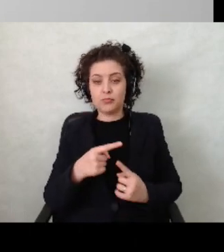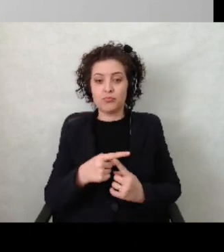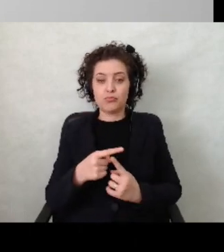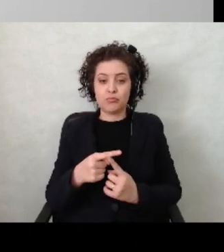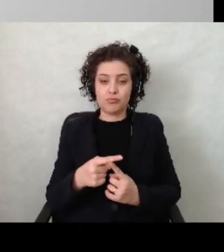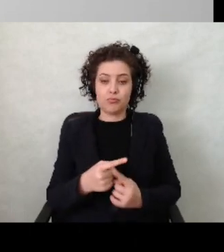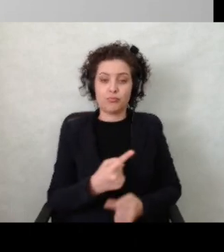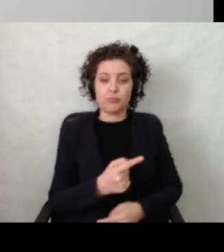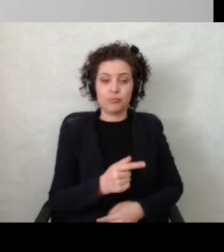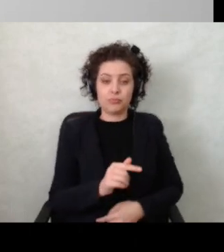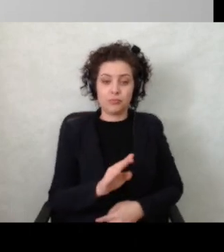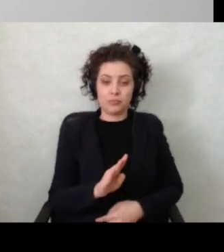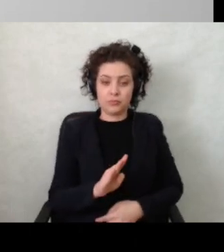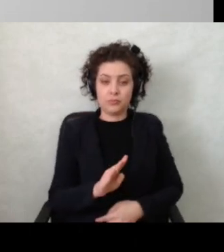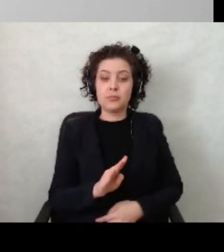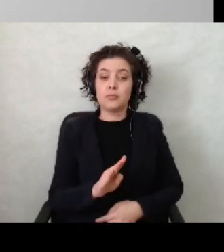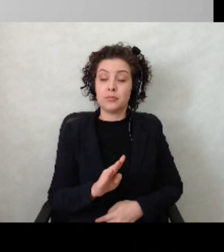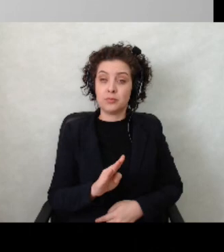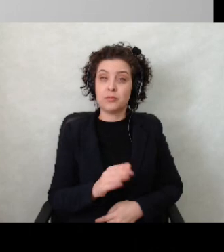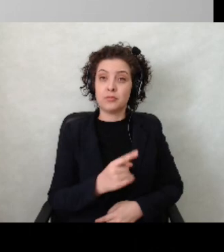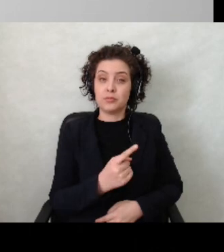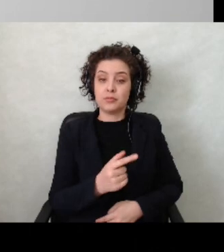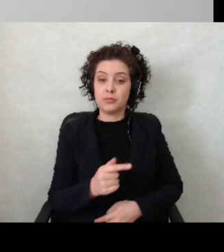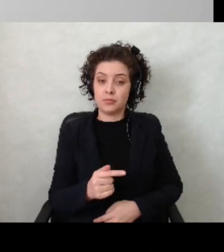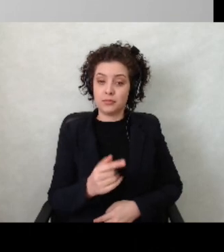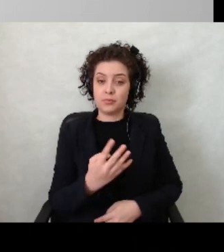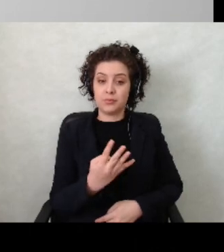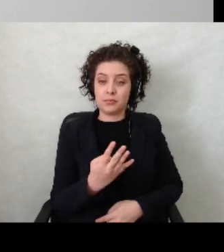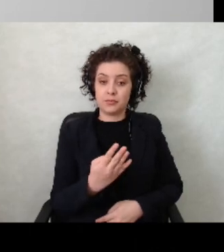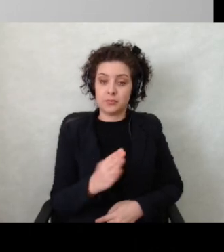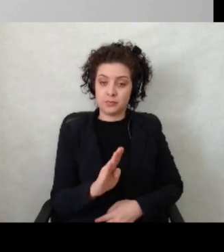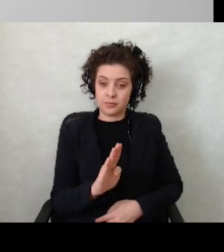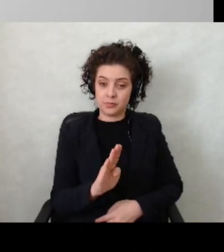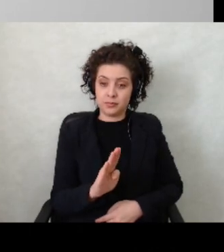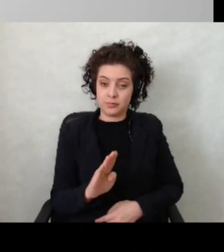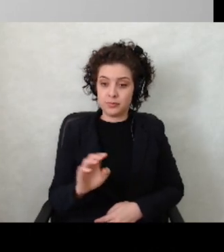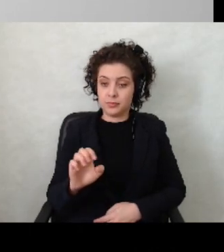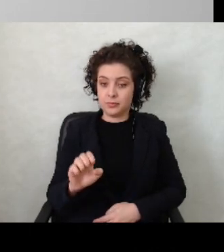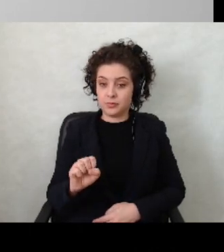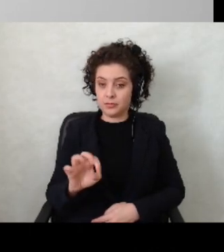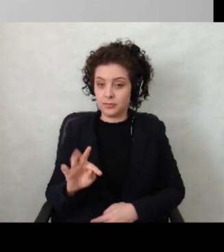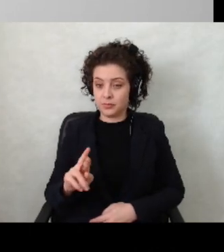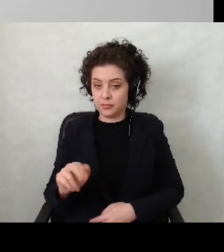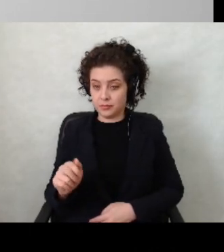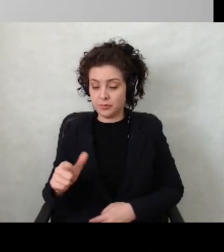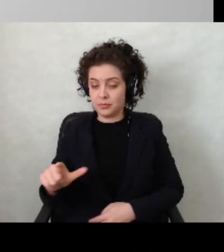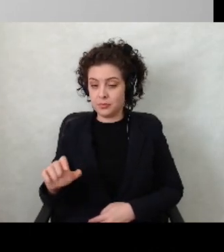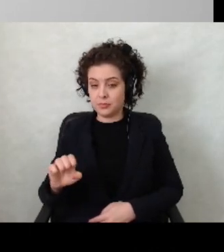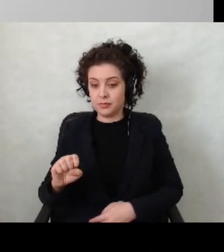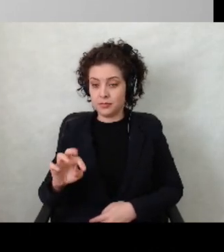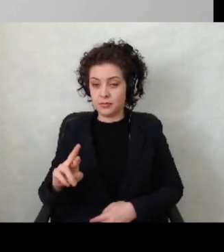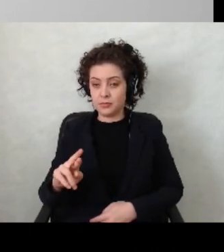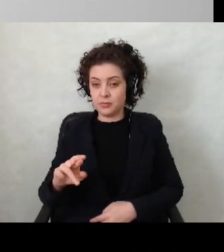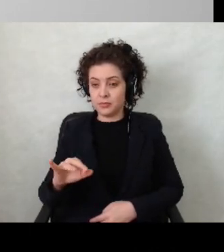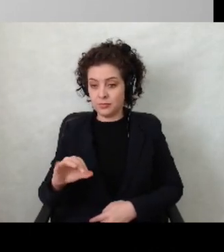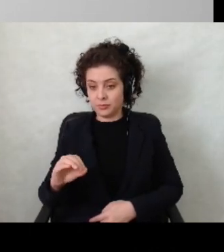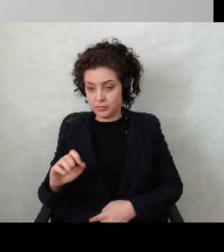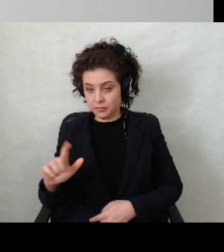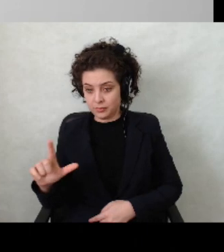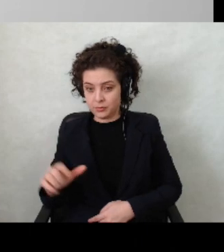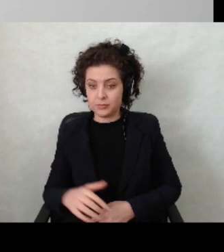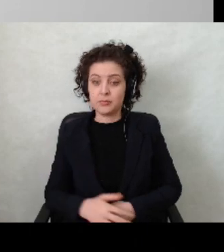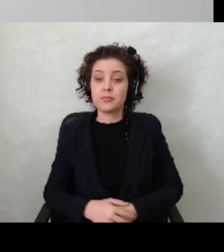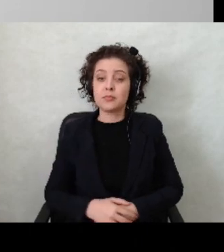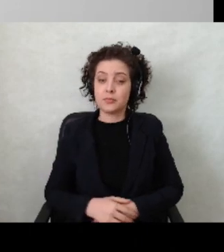17-beta-estradiol, que é o mais abundante, a estrona e o estriol. Em relação aos receptores de estrógeno,